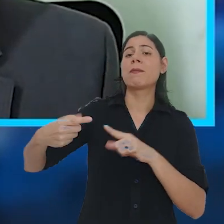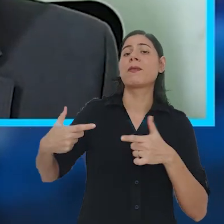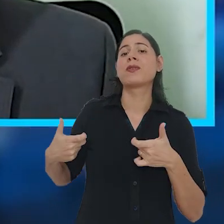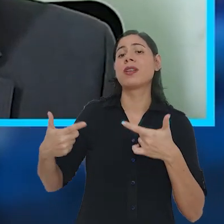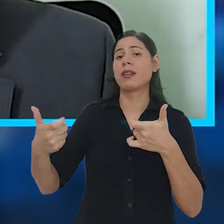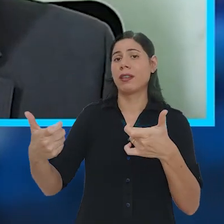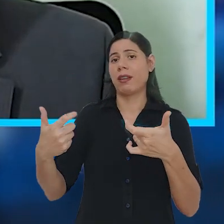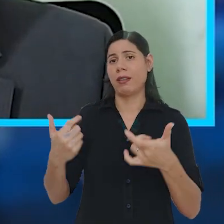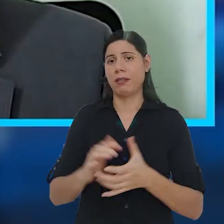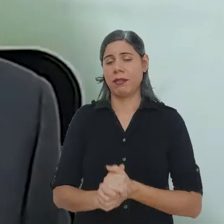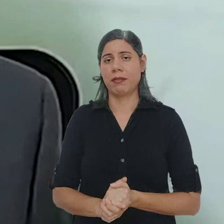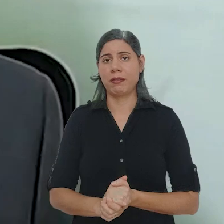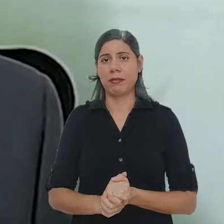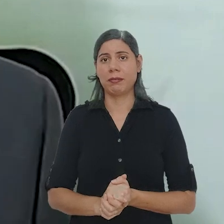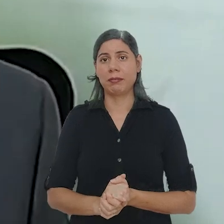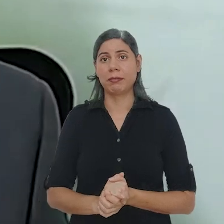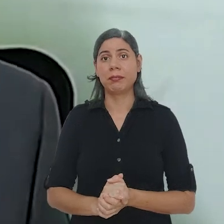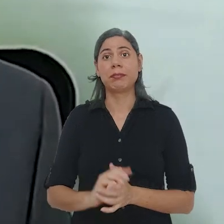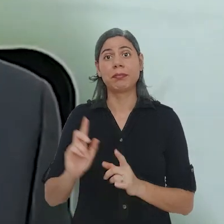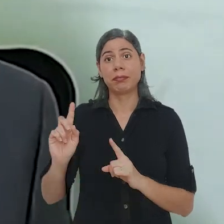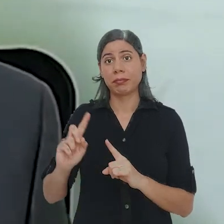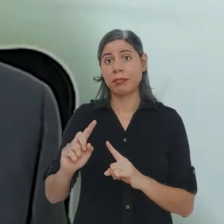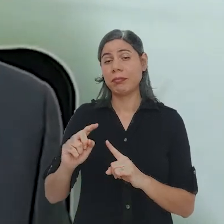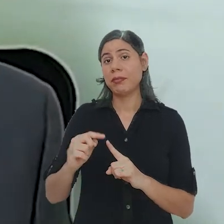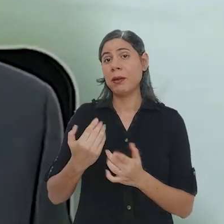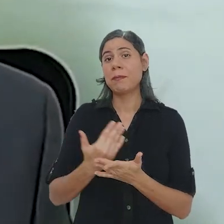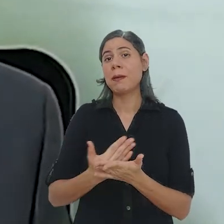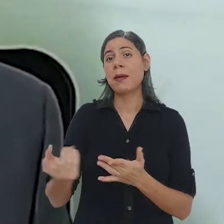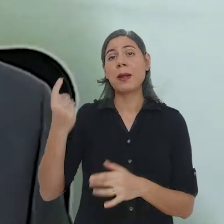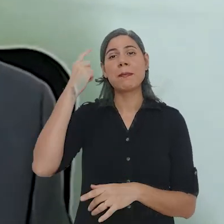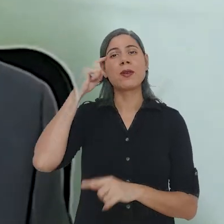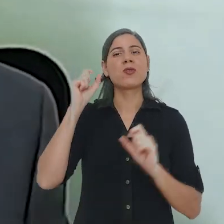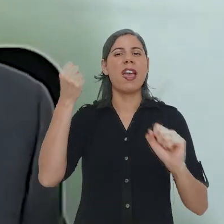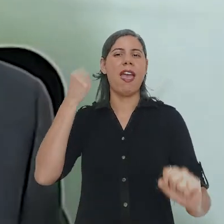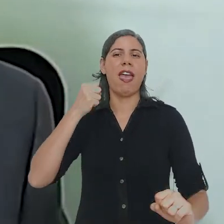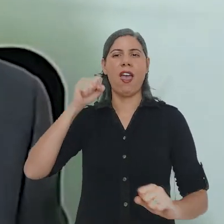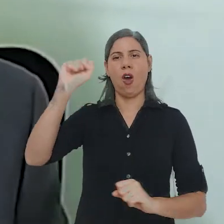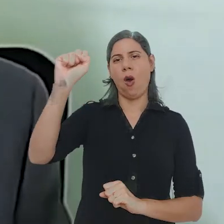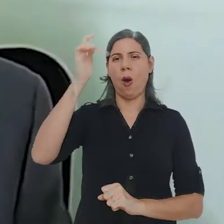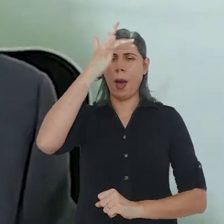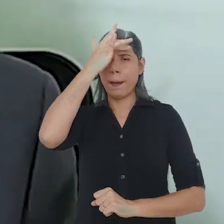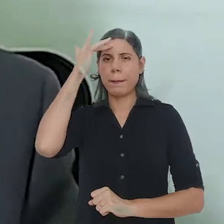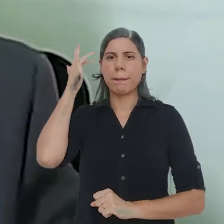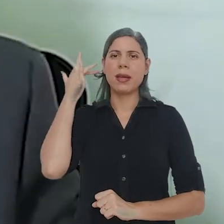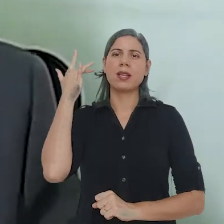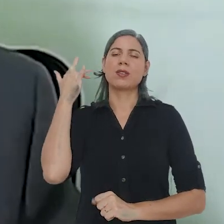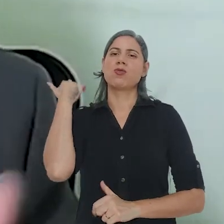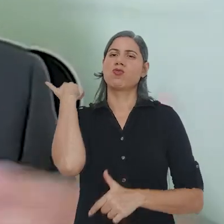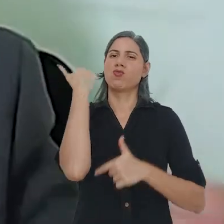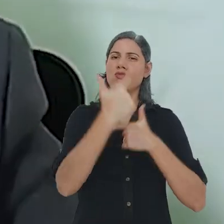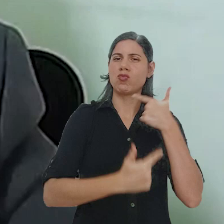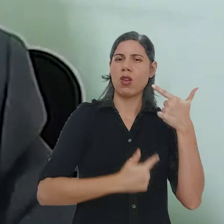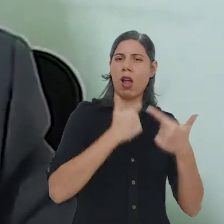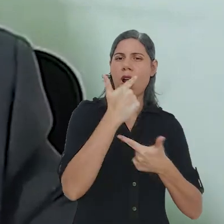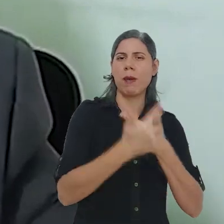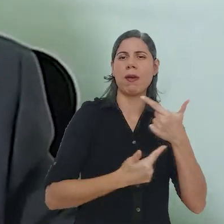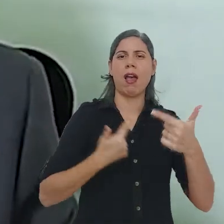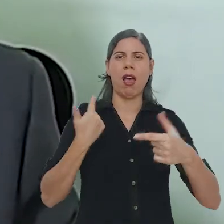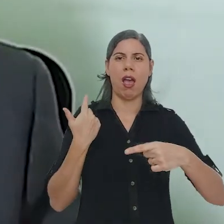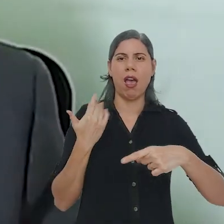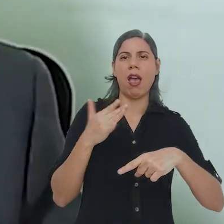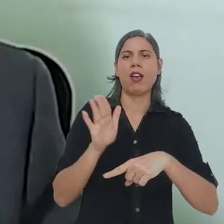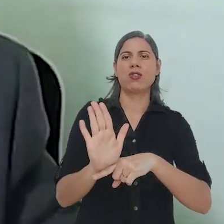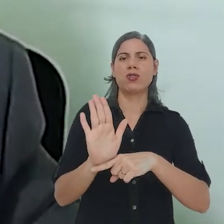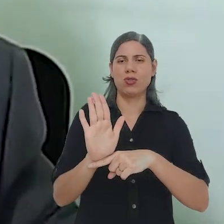seringueiros soldados da borracha? Inicialmente, eles foram tratados como heróis nacionais, como pessoas que vieram para